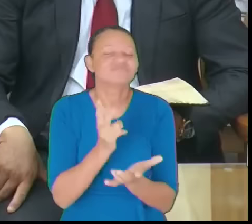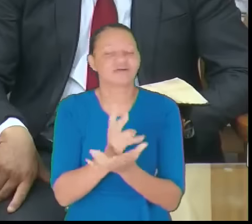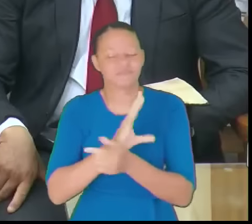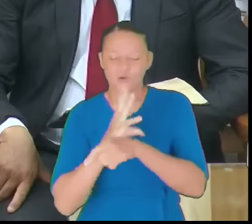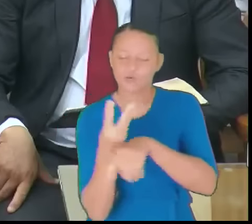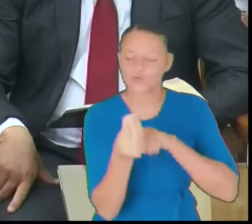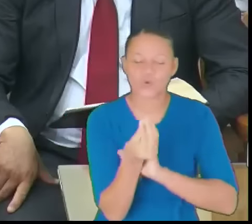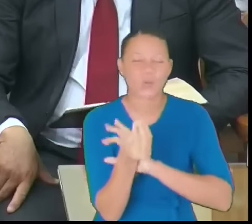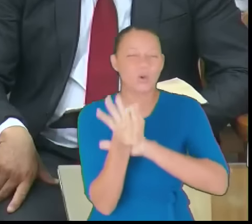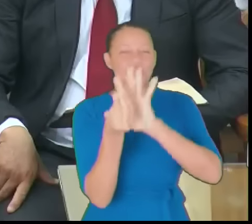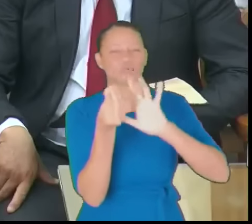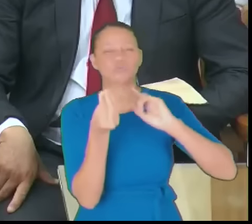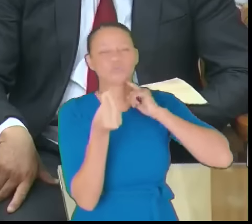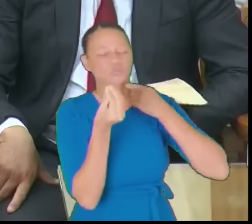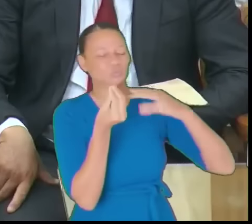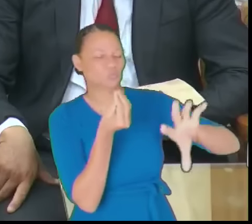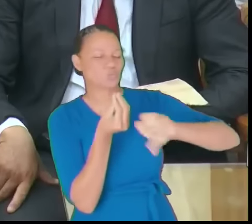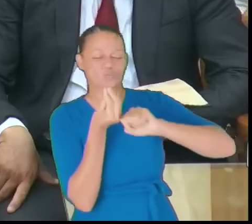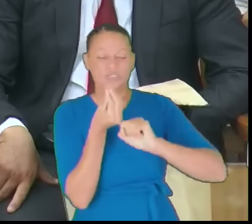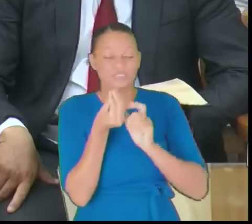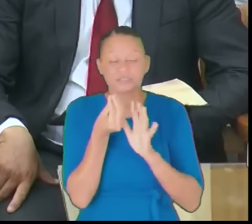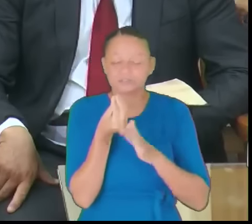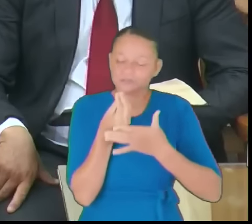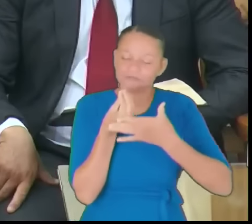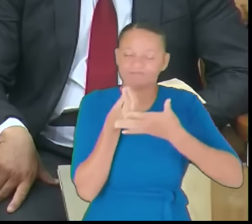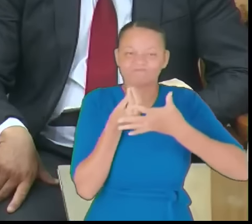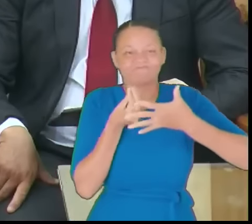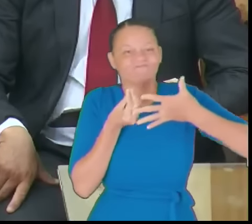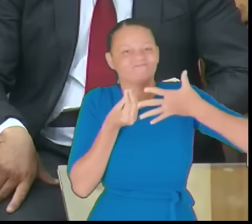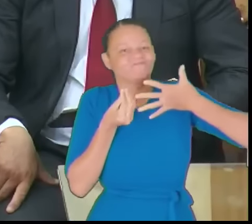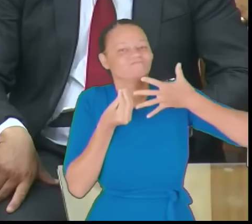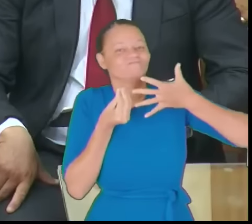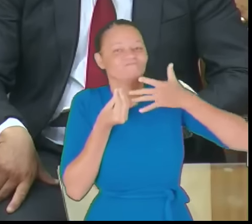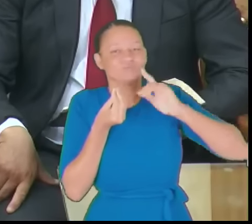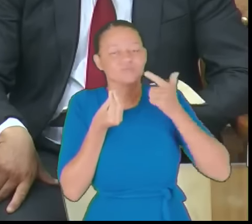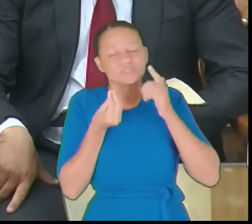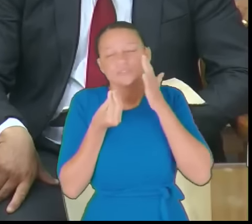ser contaminada e de não ter rugas.